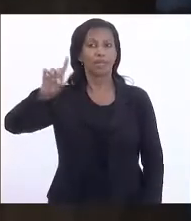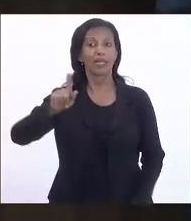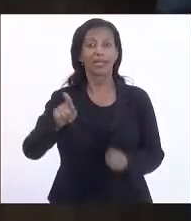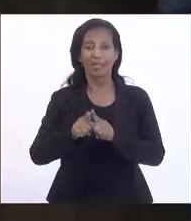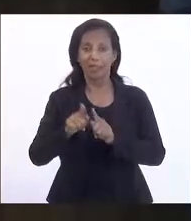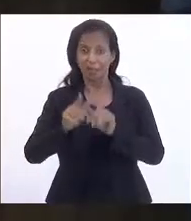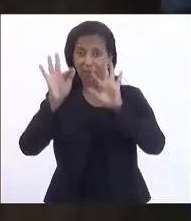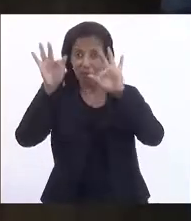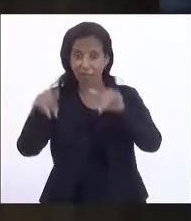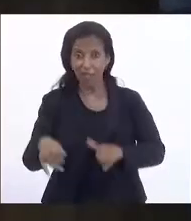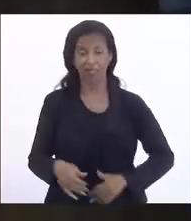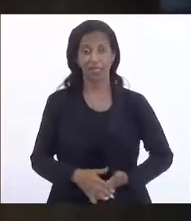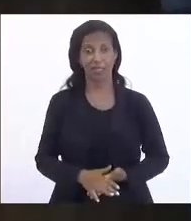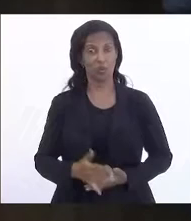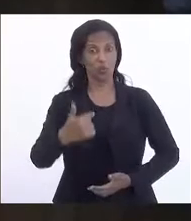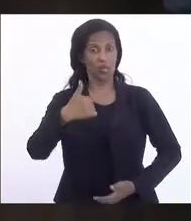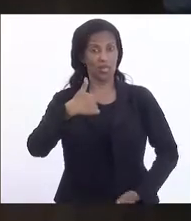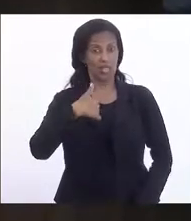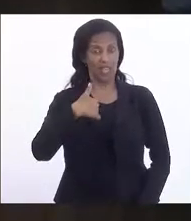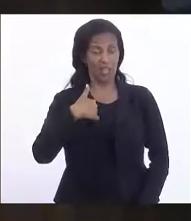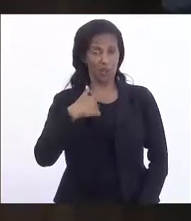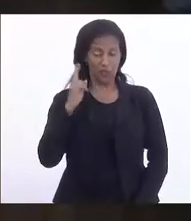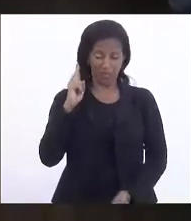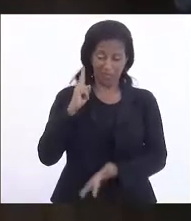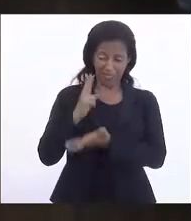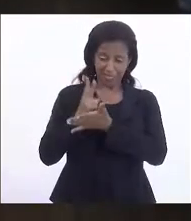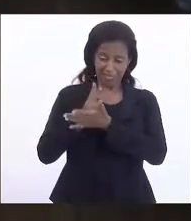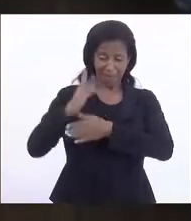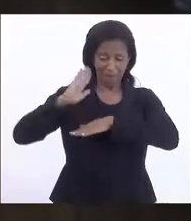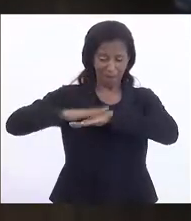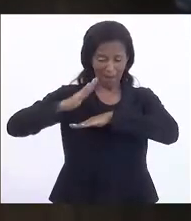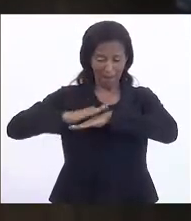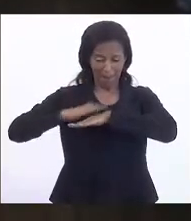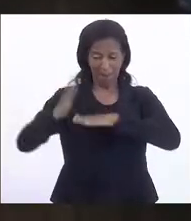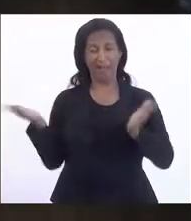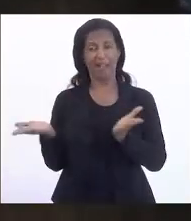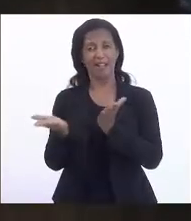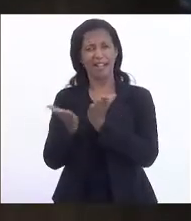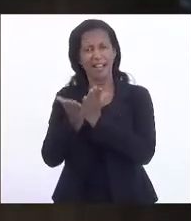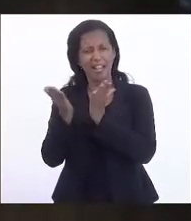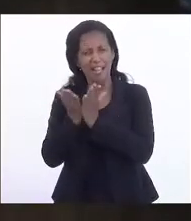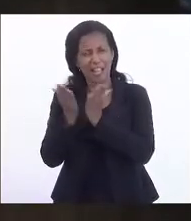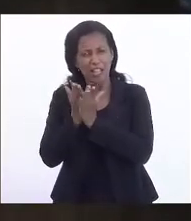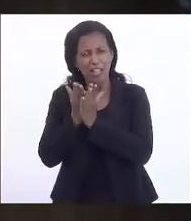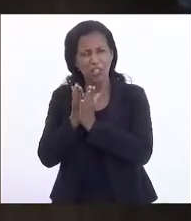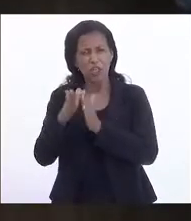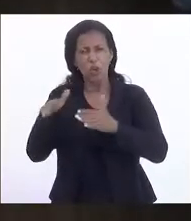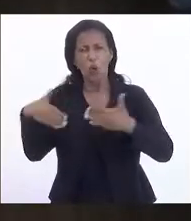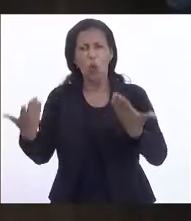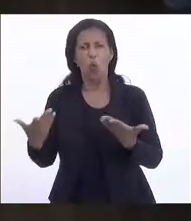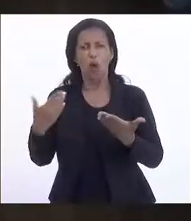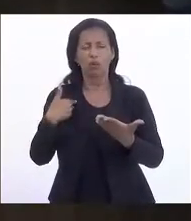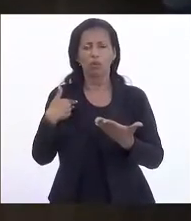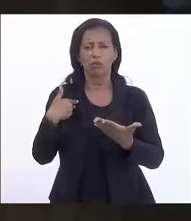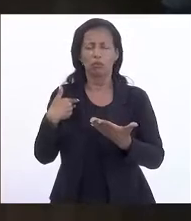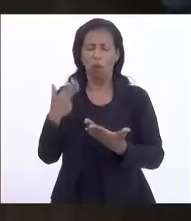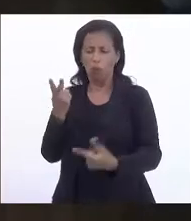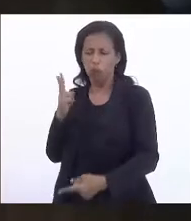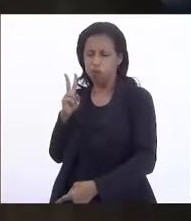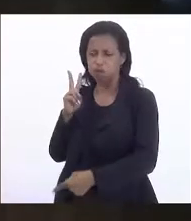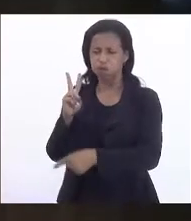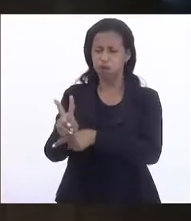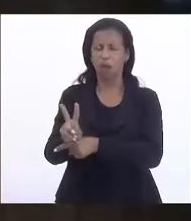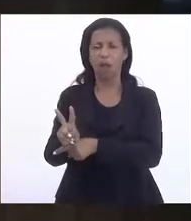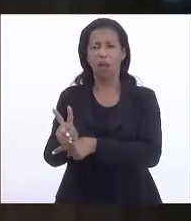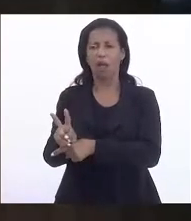presidente, dizendo, eu serei cada vez mais crente, quando eu defender aquilo ou aquele que